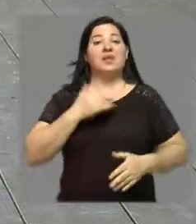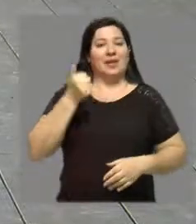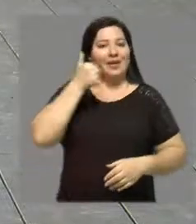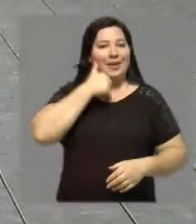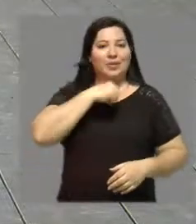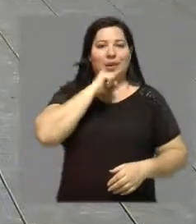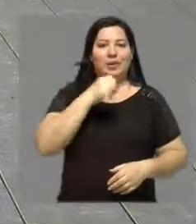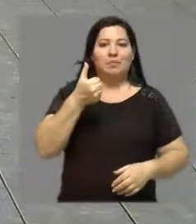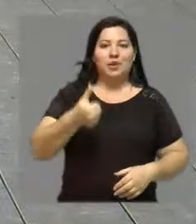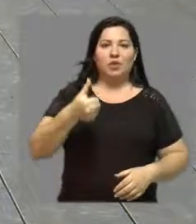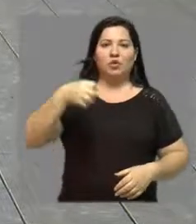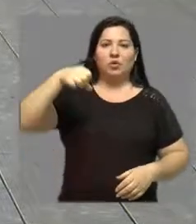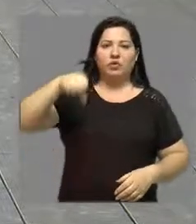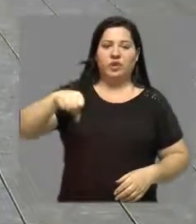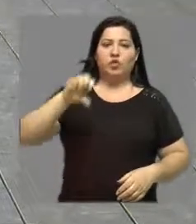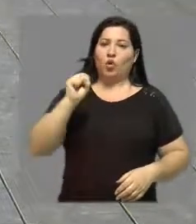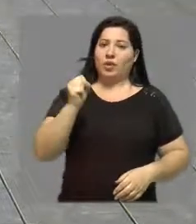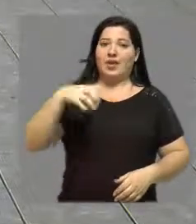no ano de